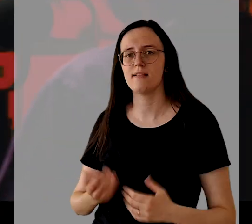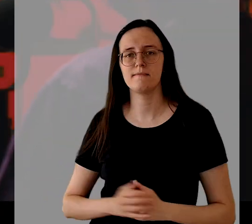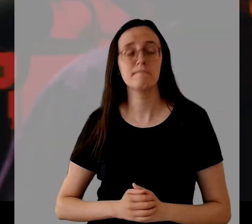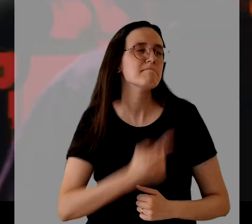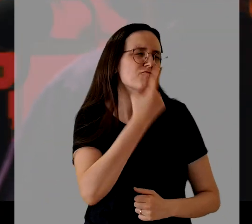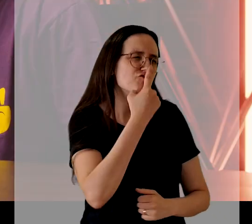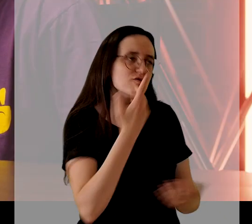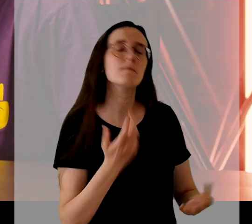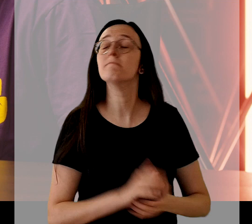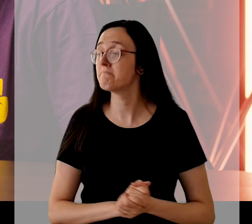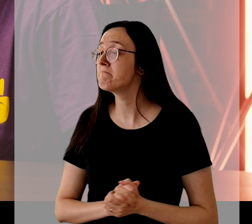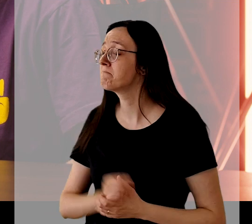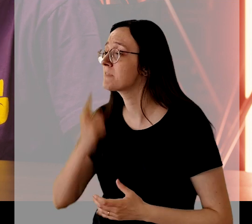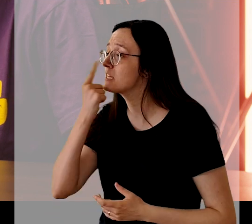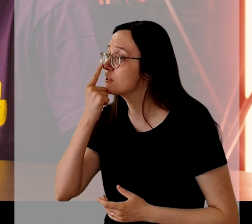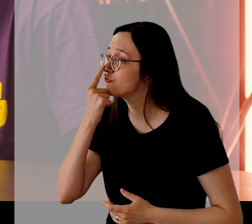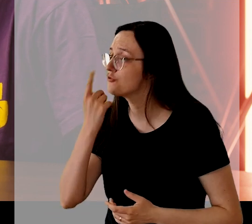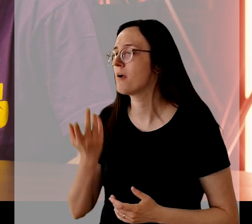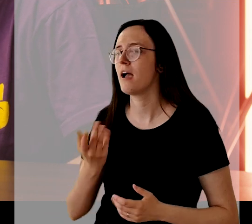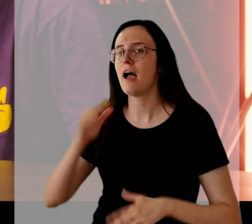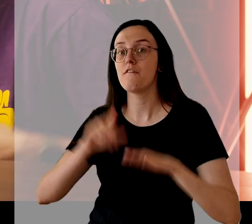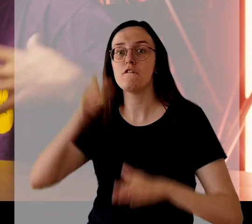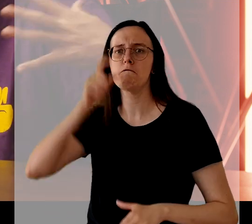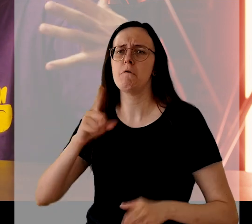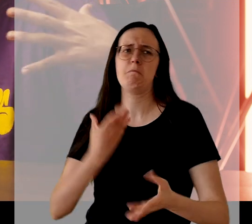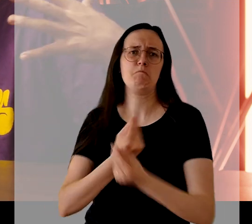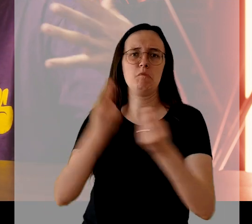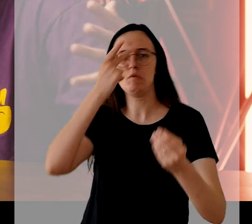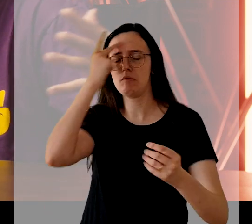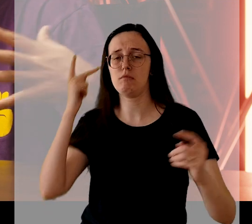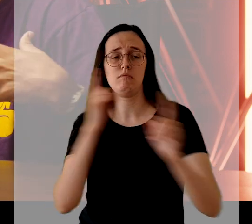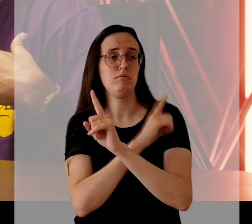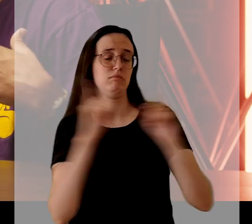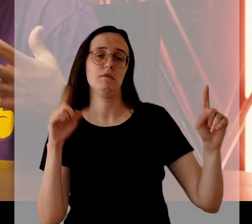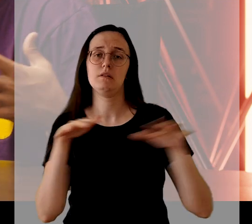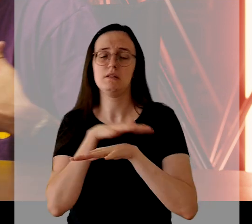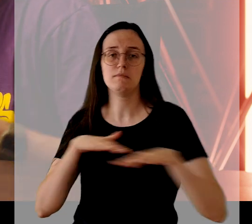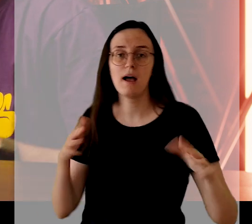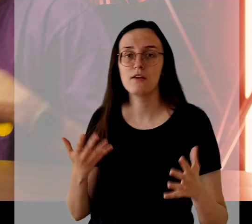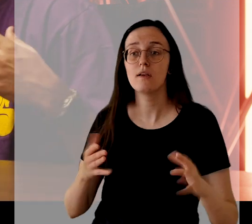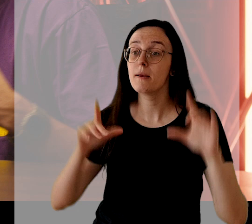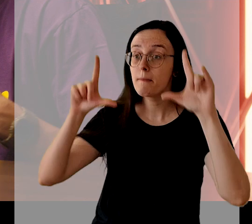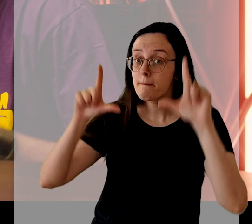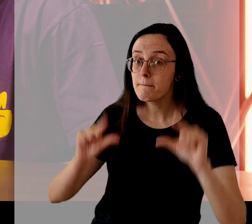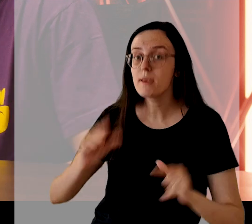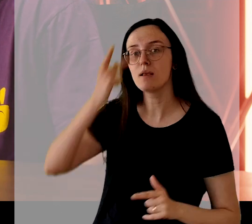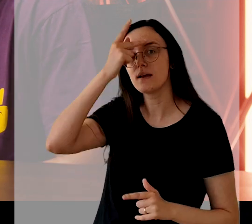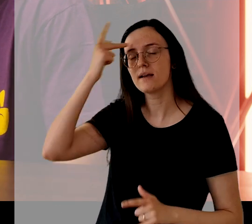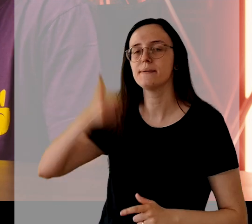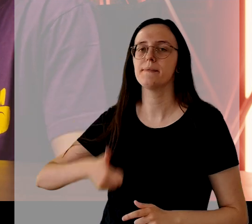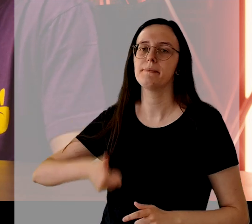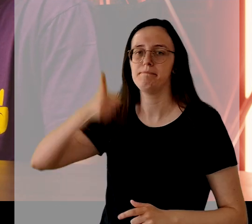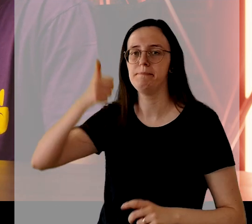Mais íntimo. Então, talvez não seja interessante mesmo que seja um monte de gente transitando pelo espaço. Quanto menos